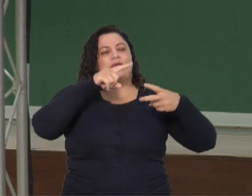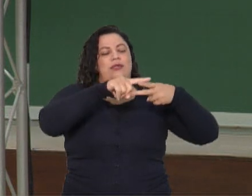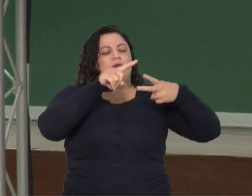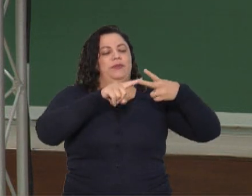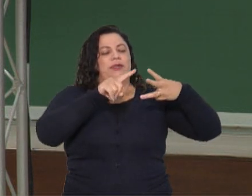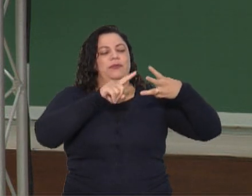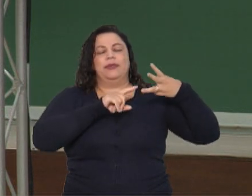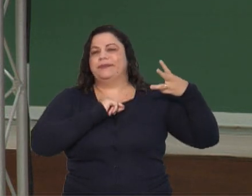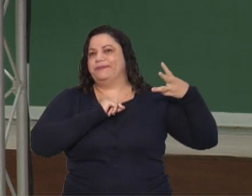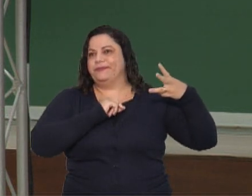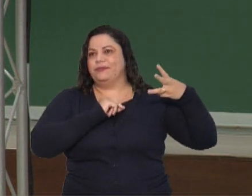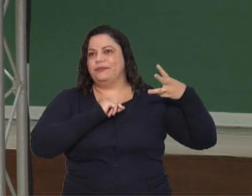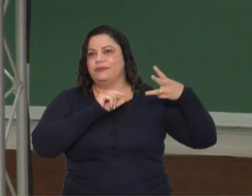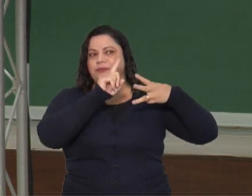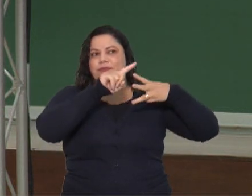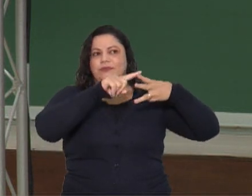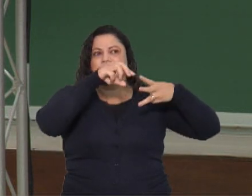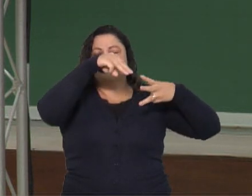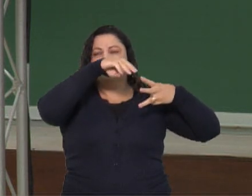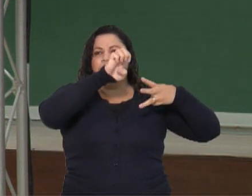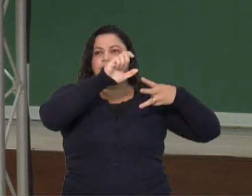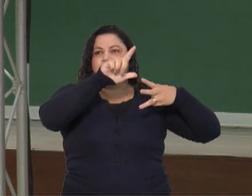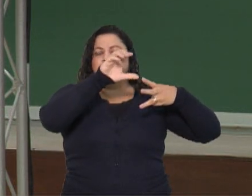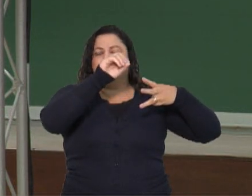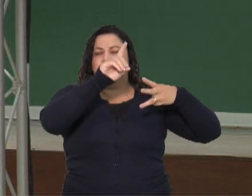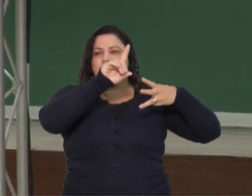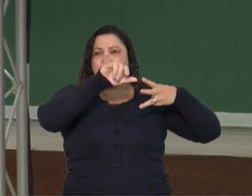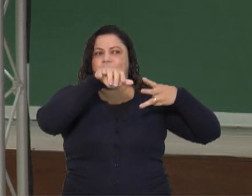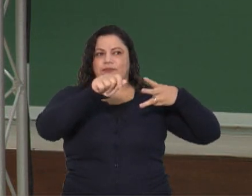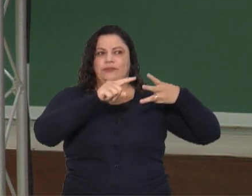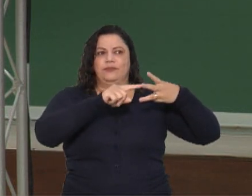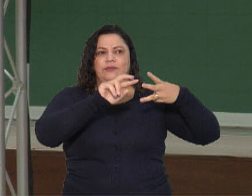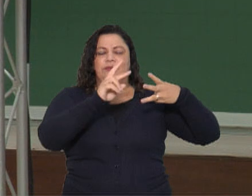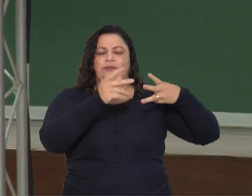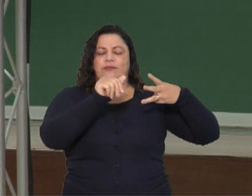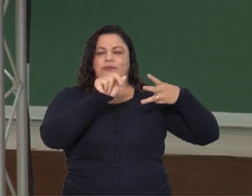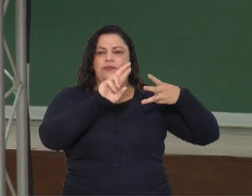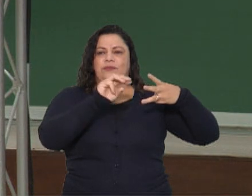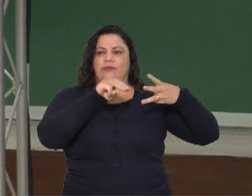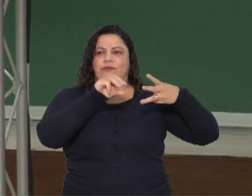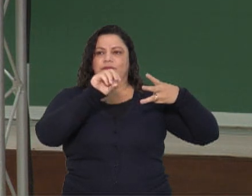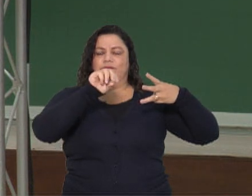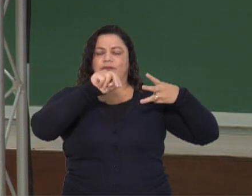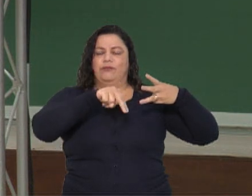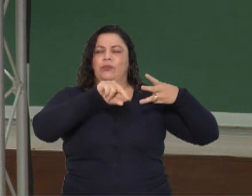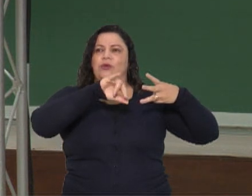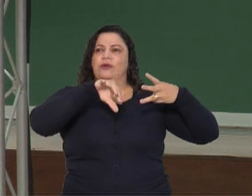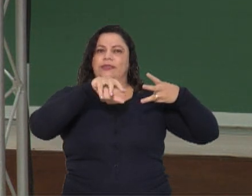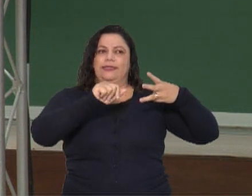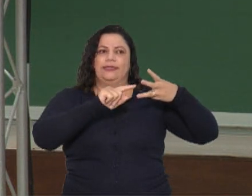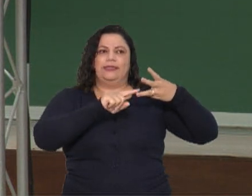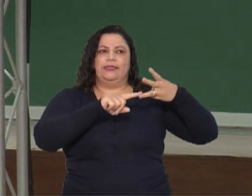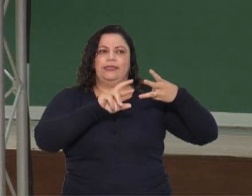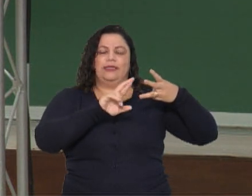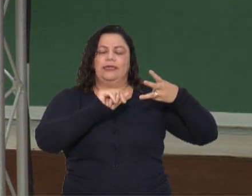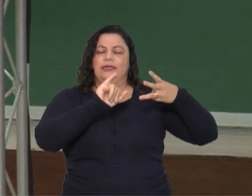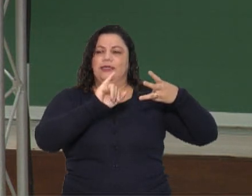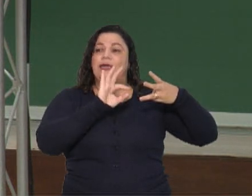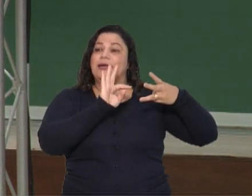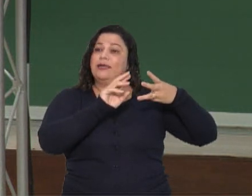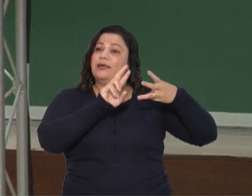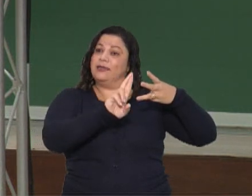Não é. Tem algumas que tem só harmonia, tem algumas que tem só ritmo, tem umas que tem só melodia, tem umas que tem as três juntas, tem uma que não tem. Tem músicas que